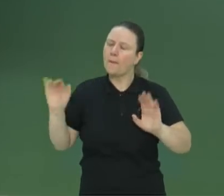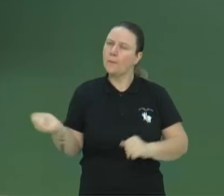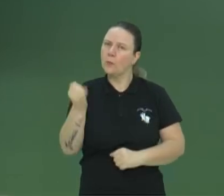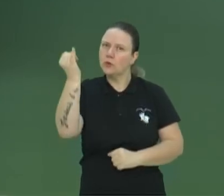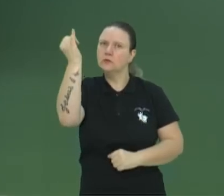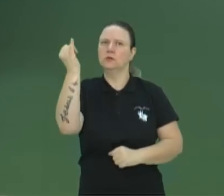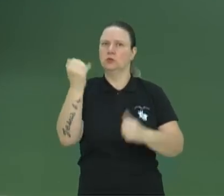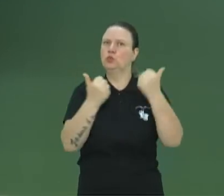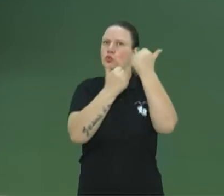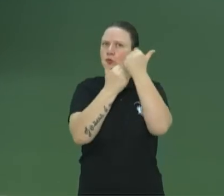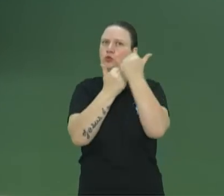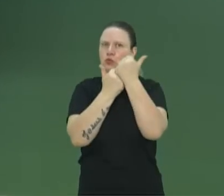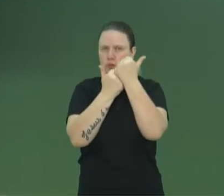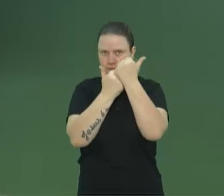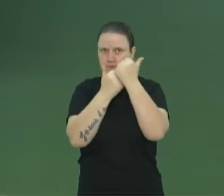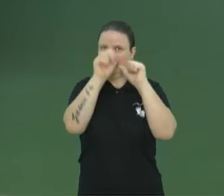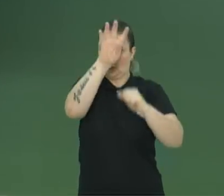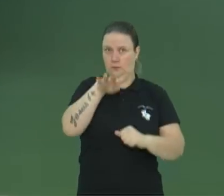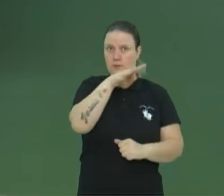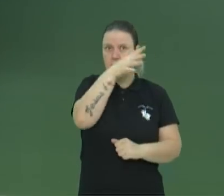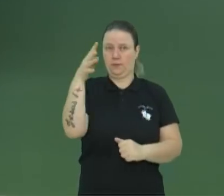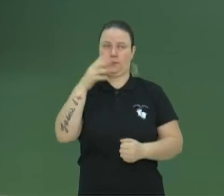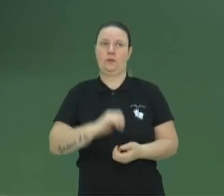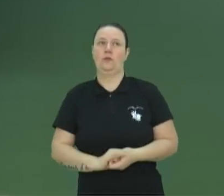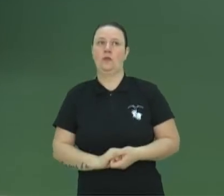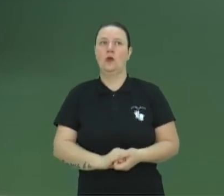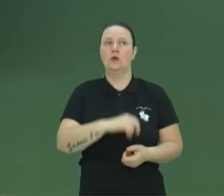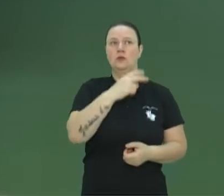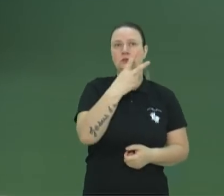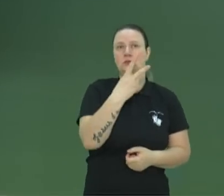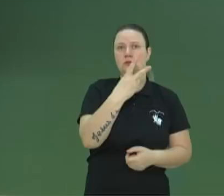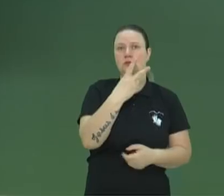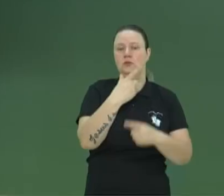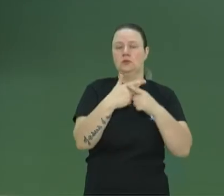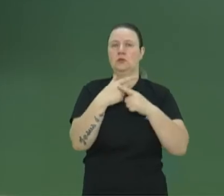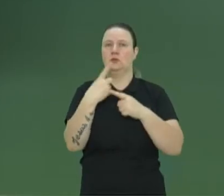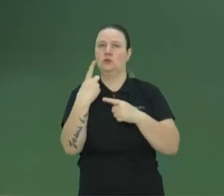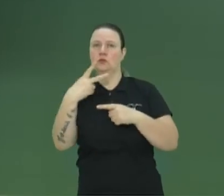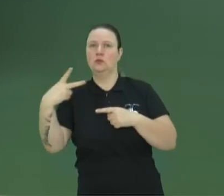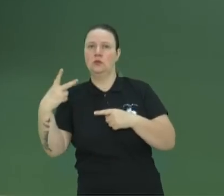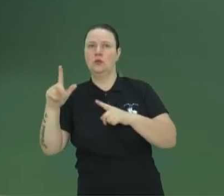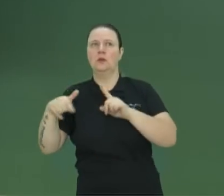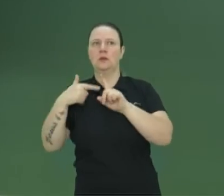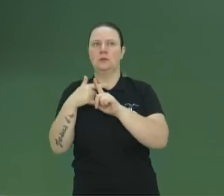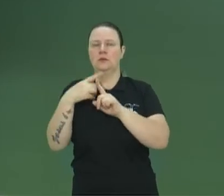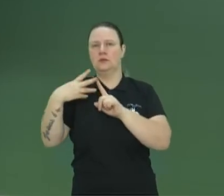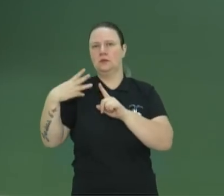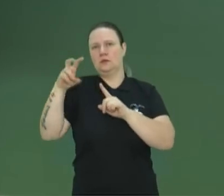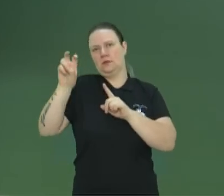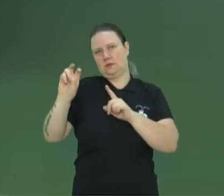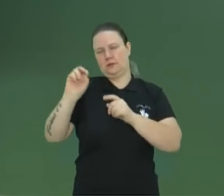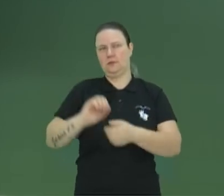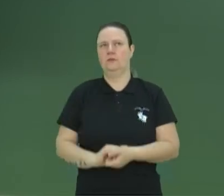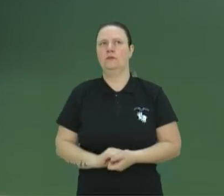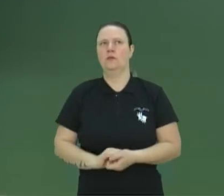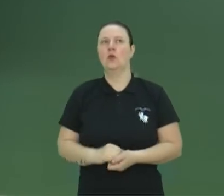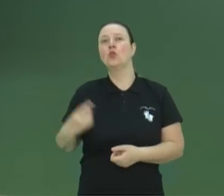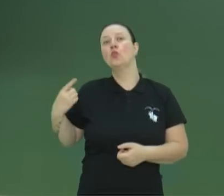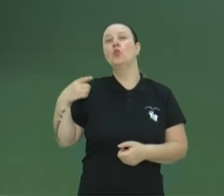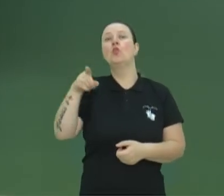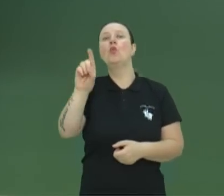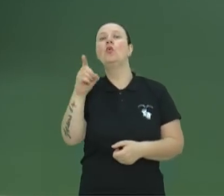matriz. Agora aqui, meu próximo elemento, 2 vezes 1, 2, mais 3, 5. E por fim, né, meu último elemento da